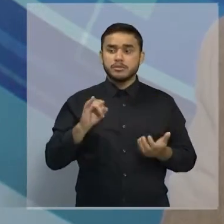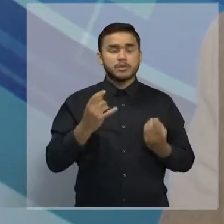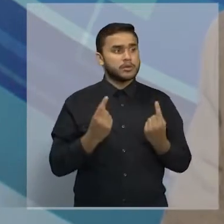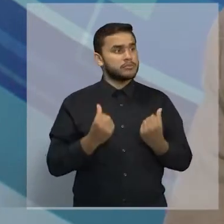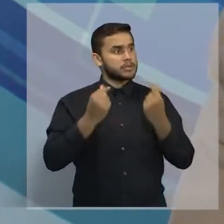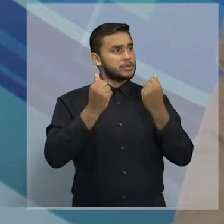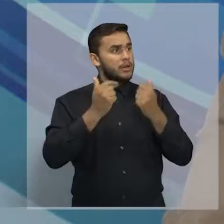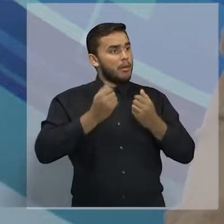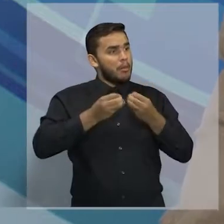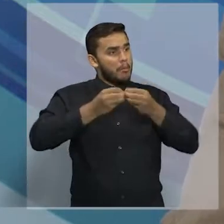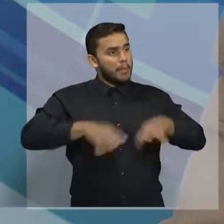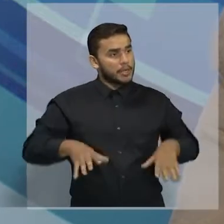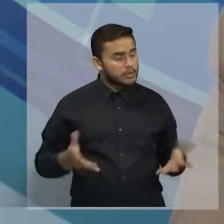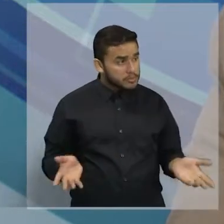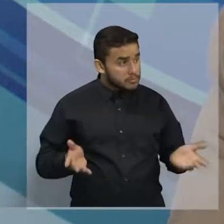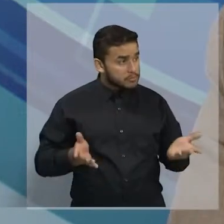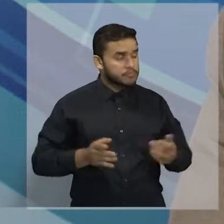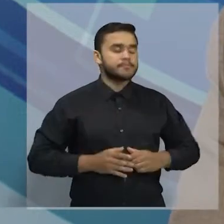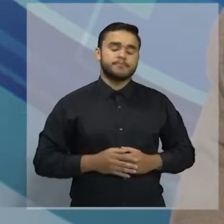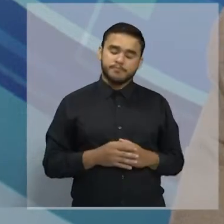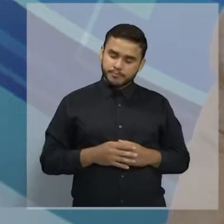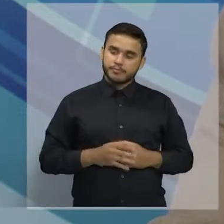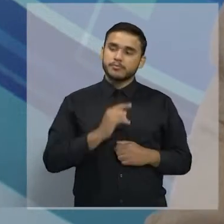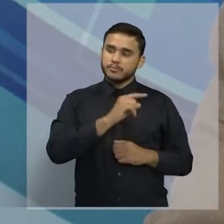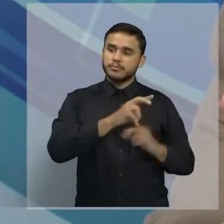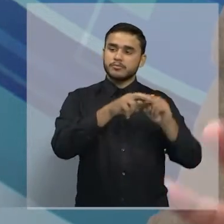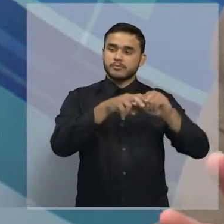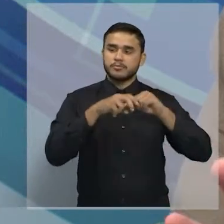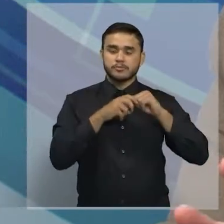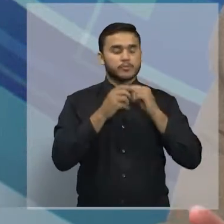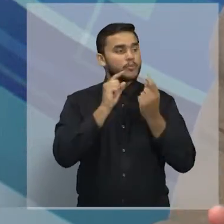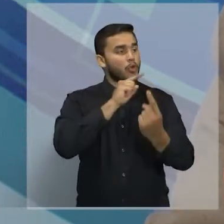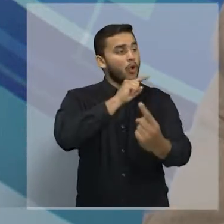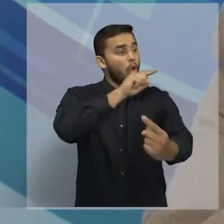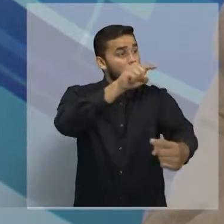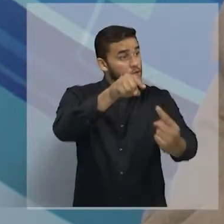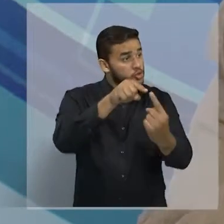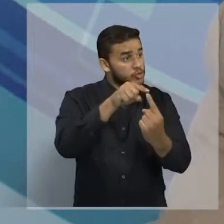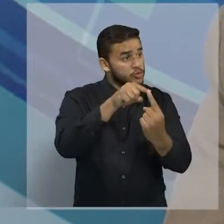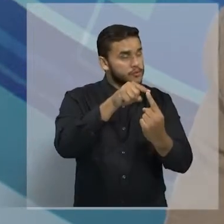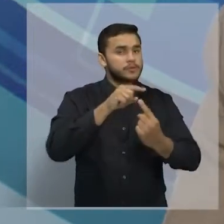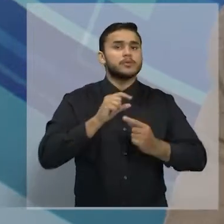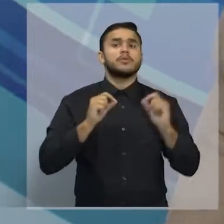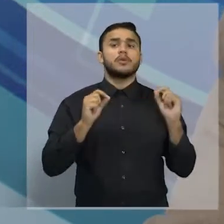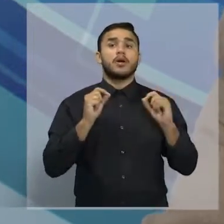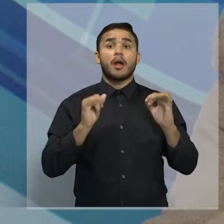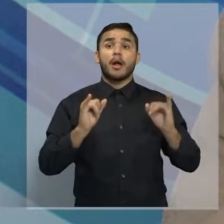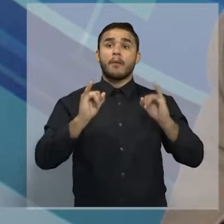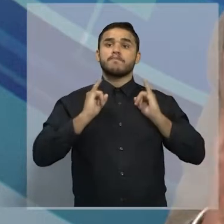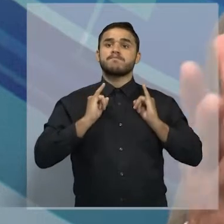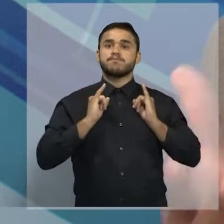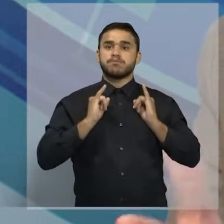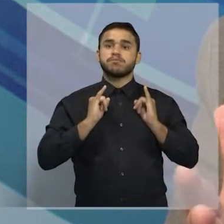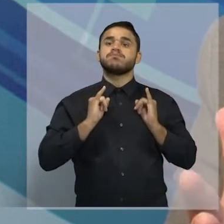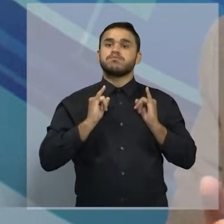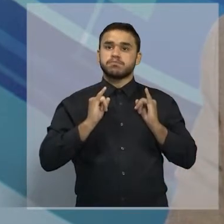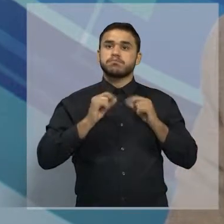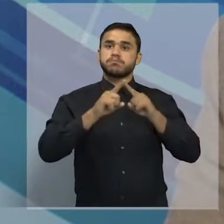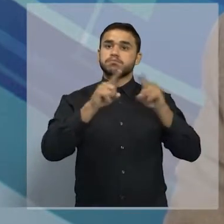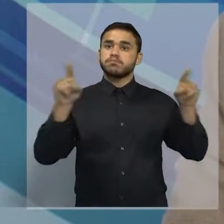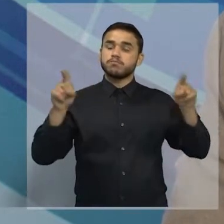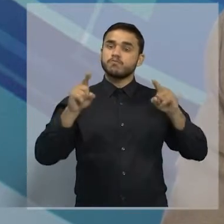né? Então, nessa angulação, nesse objetivo, a Previdência ela ganha um caráter